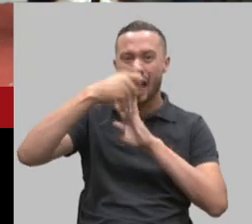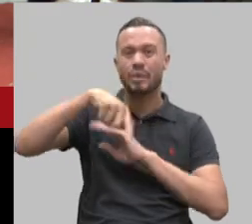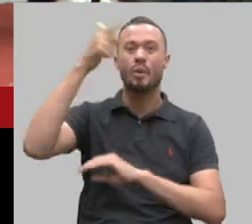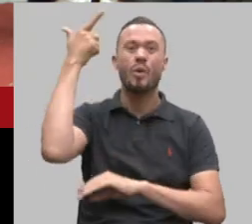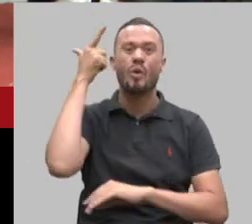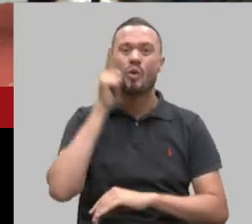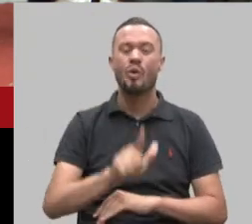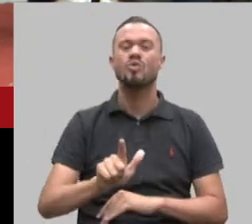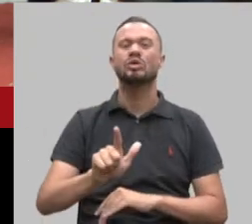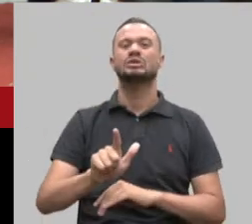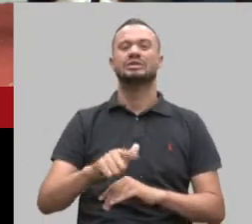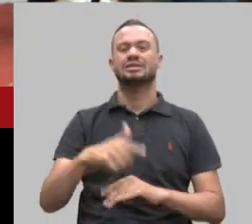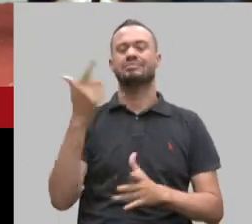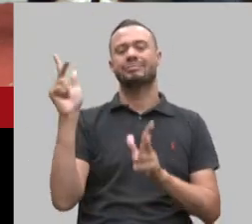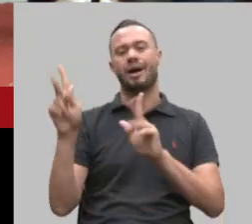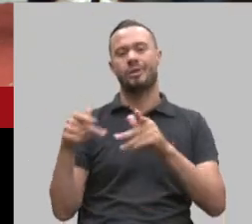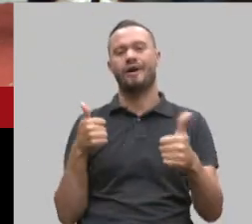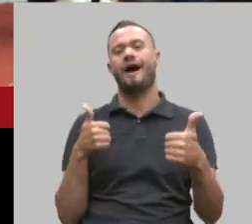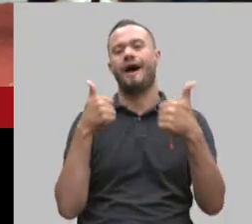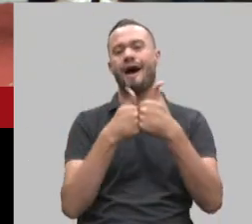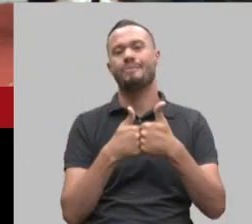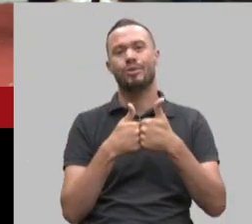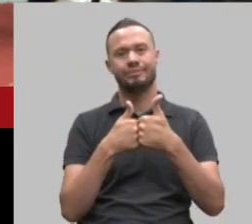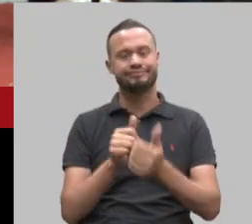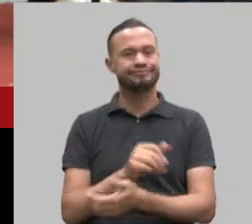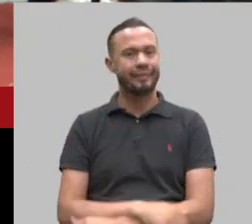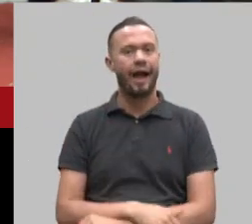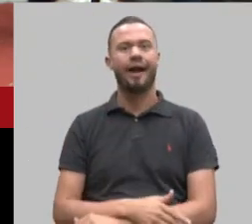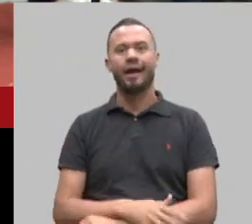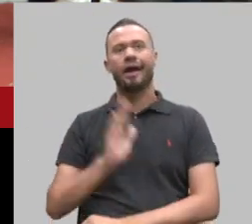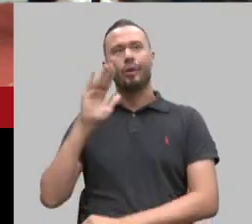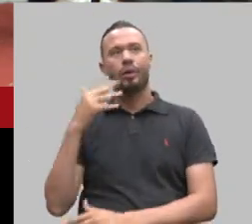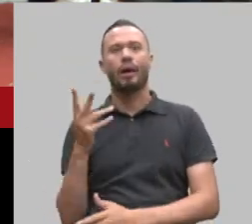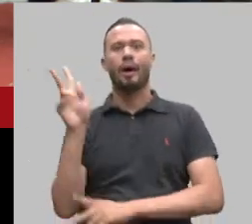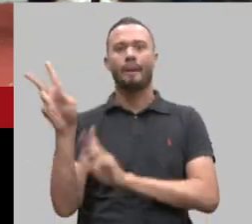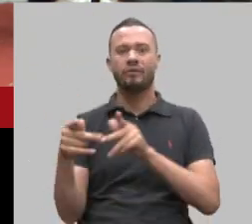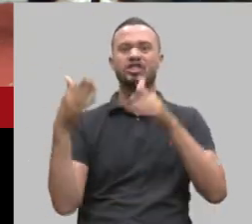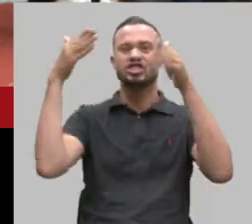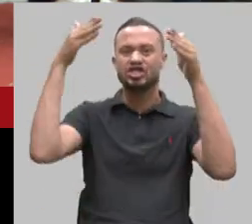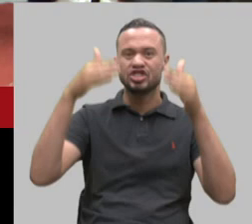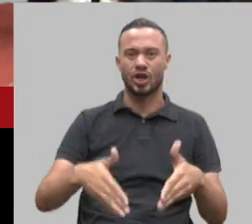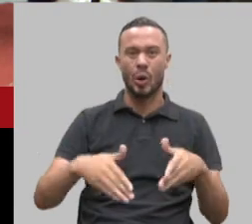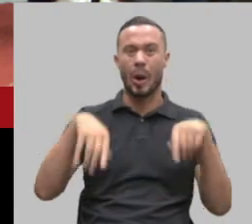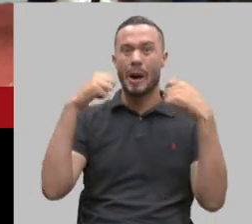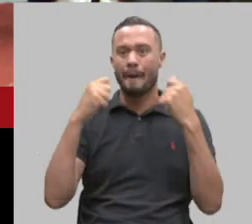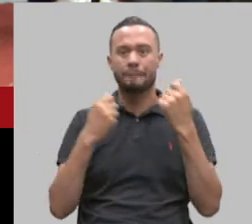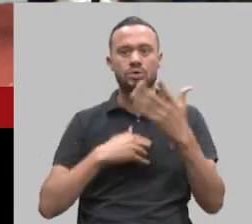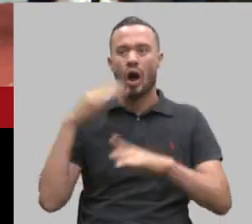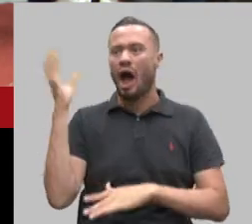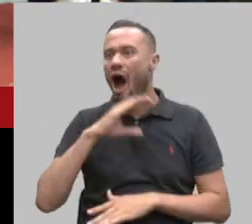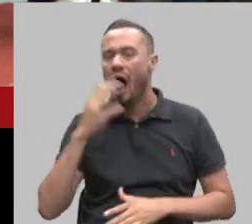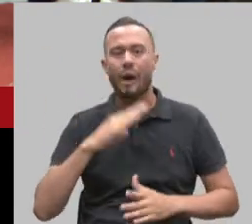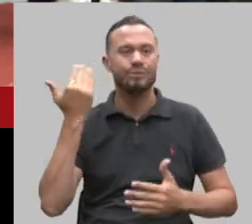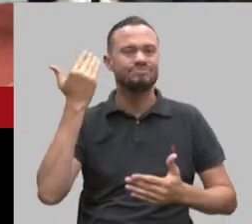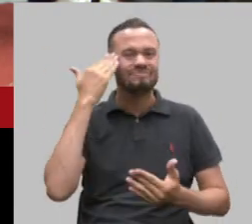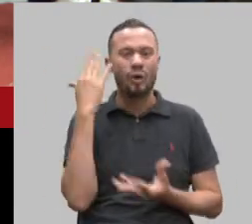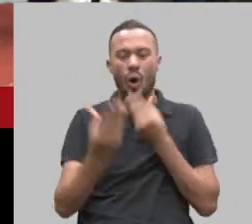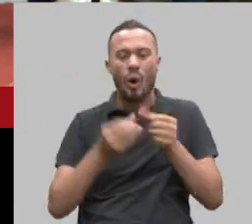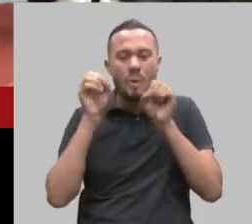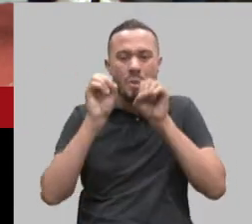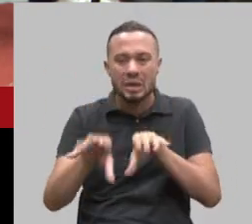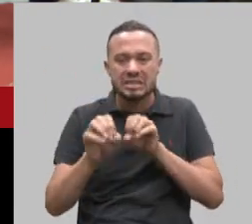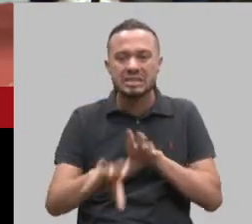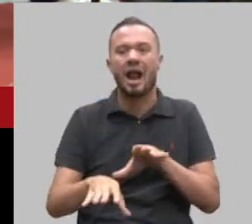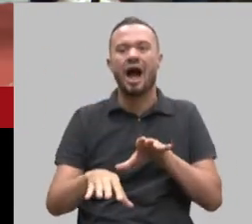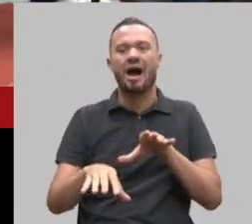apoio a professora teve que se desdobrar para conseguir arrumar um método de ensino para ele porque era algo assim